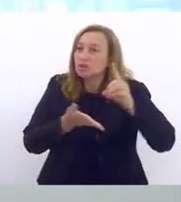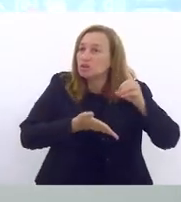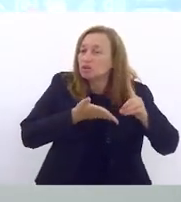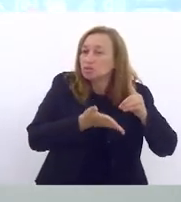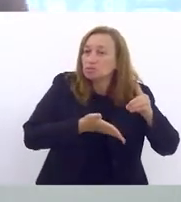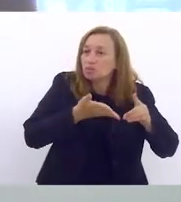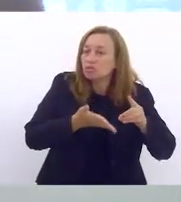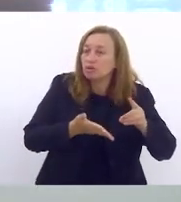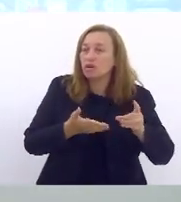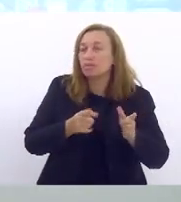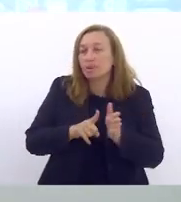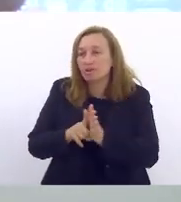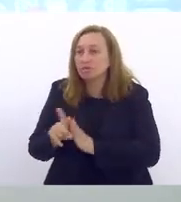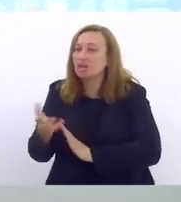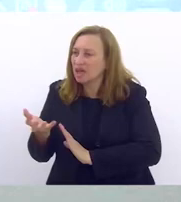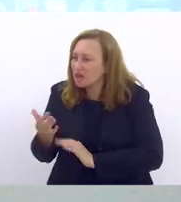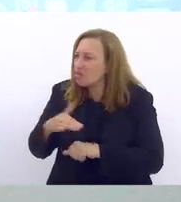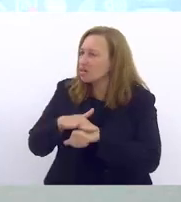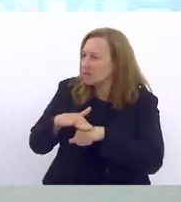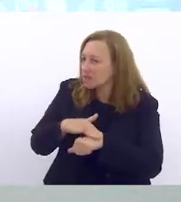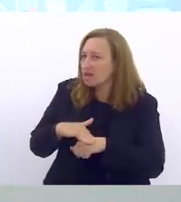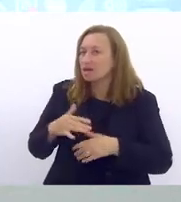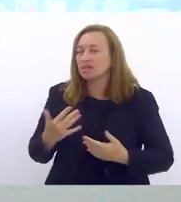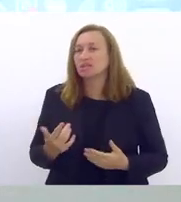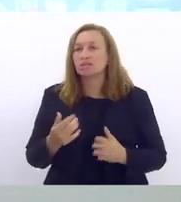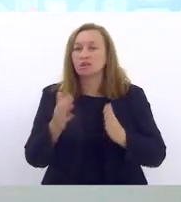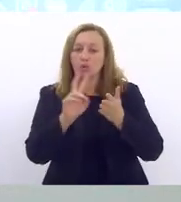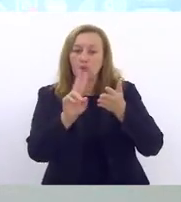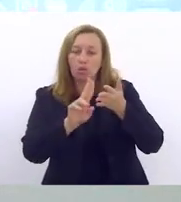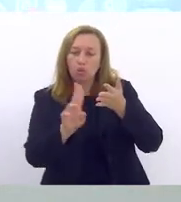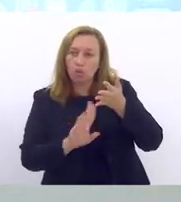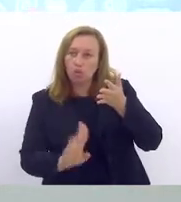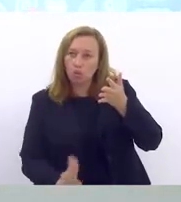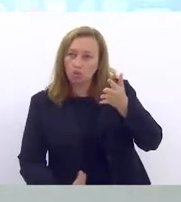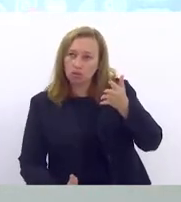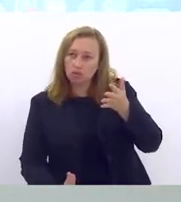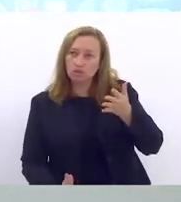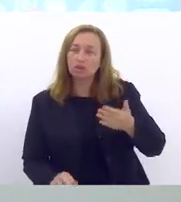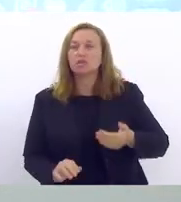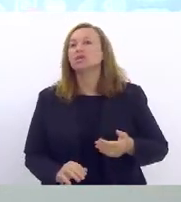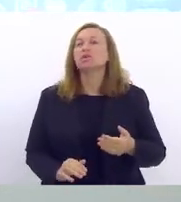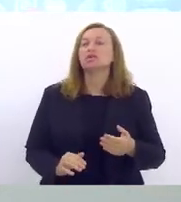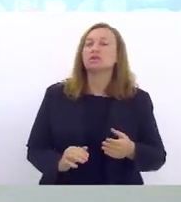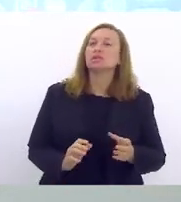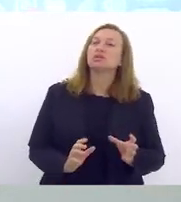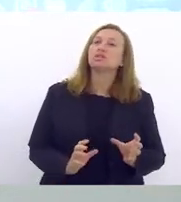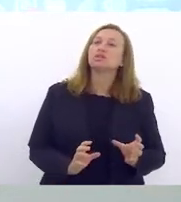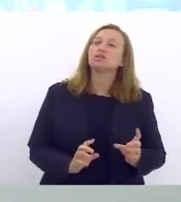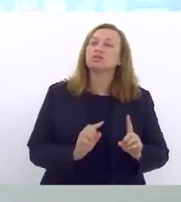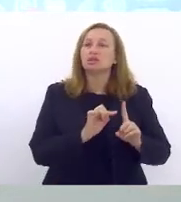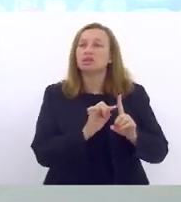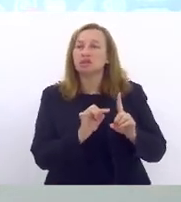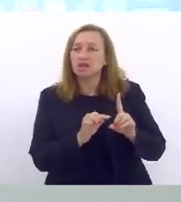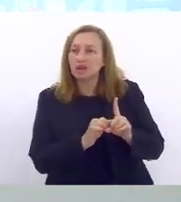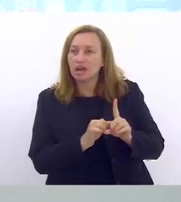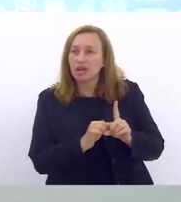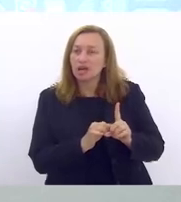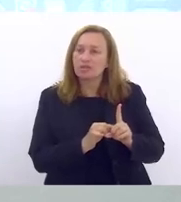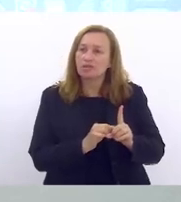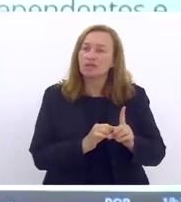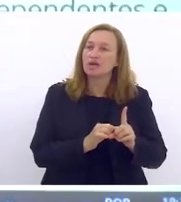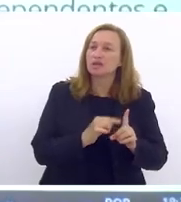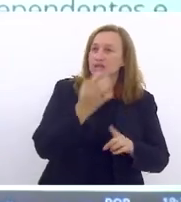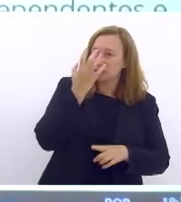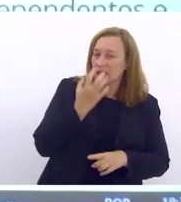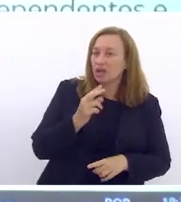quer conversar, e por aí vai. Temos uma lista de casos que são moderados e graves, e a gente vai classificando e distribuindo os